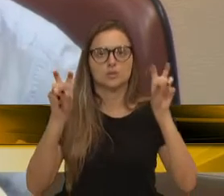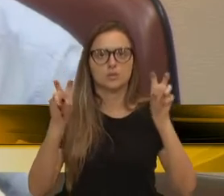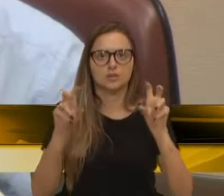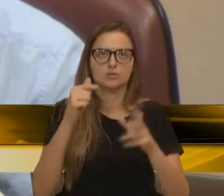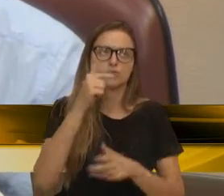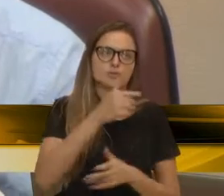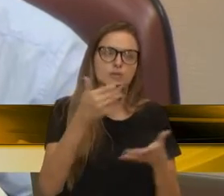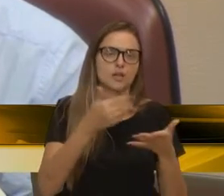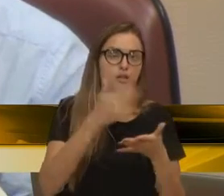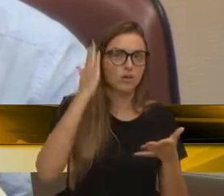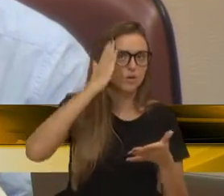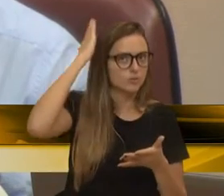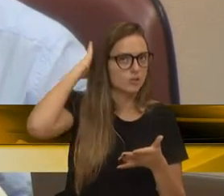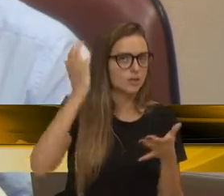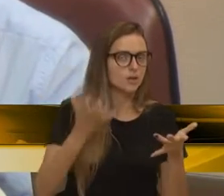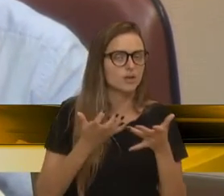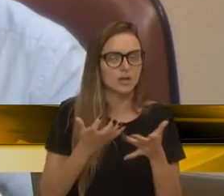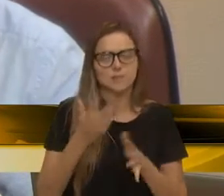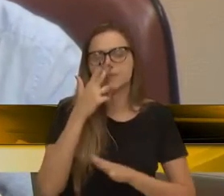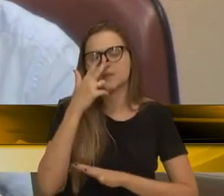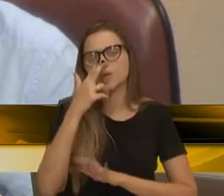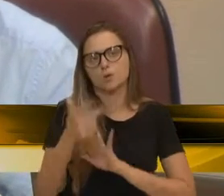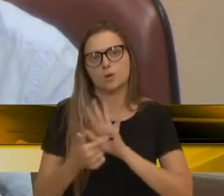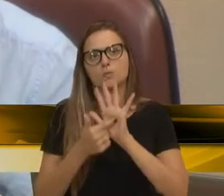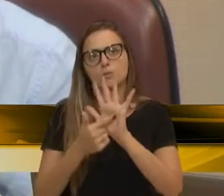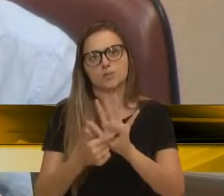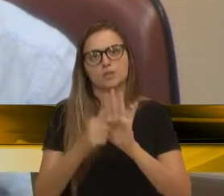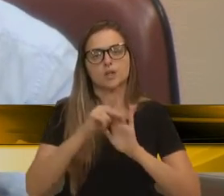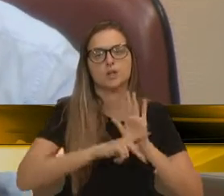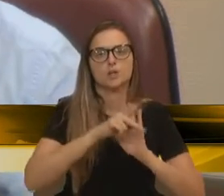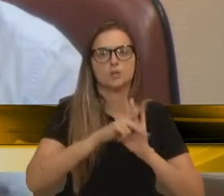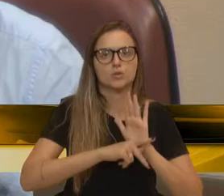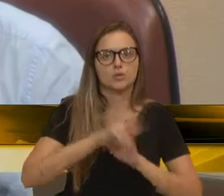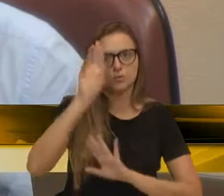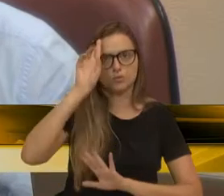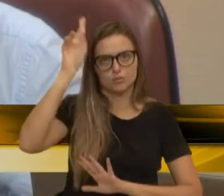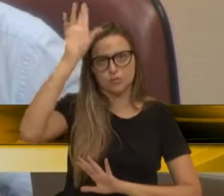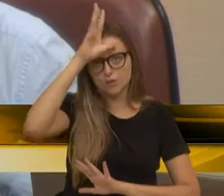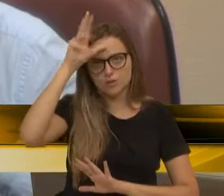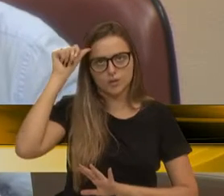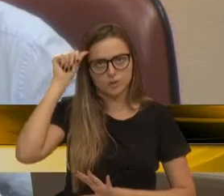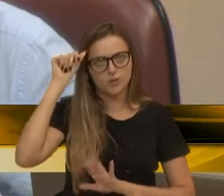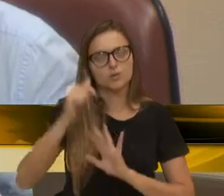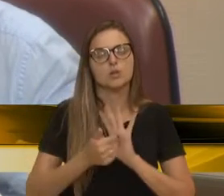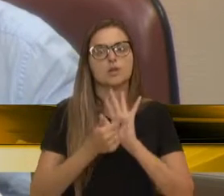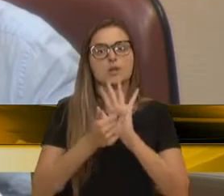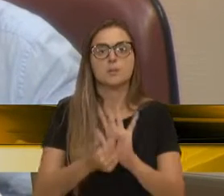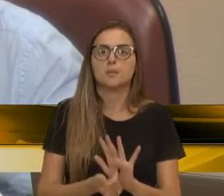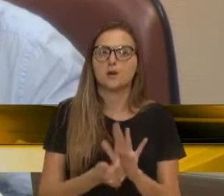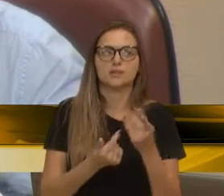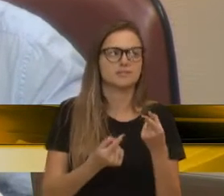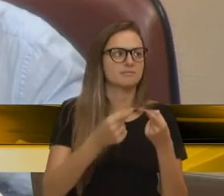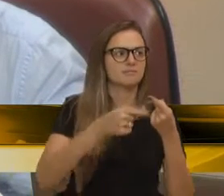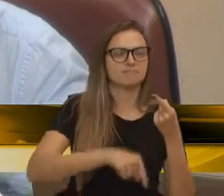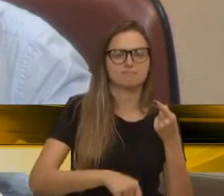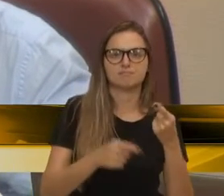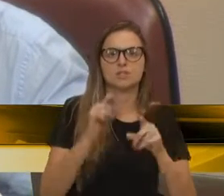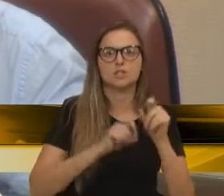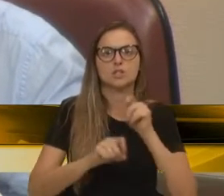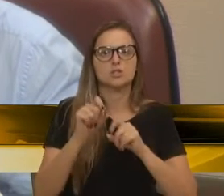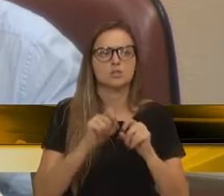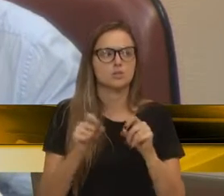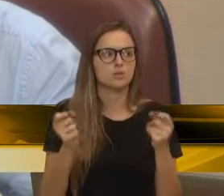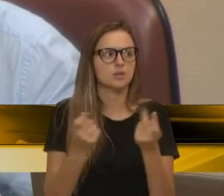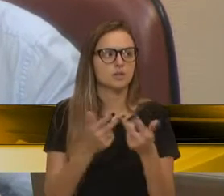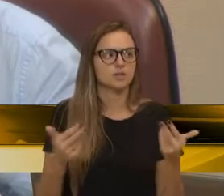plantão da forma como apresentado o projeto do prefeito traz mais um elemento desagregador a controvérsia já